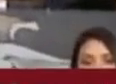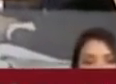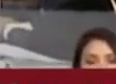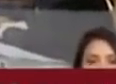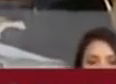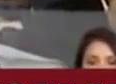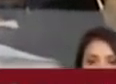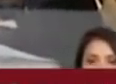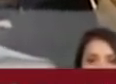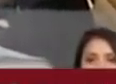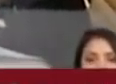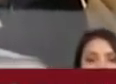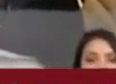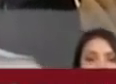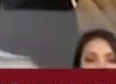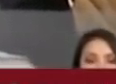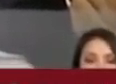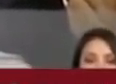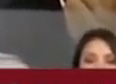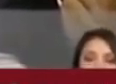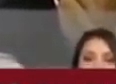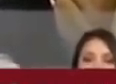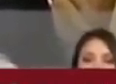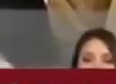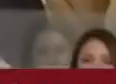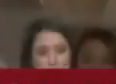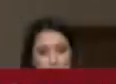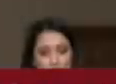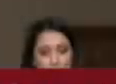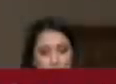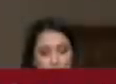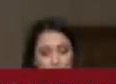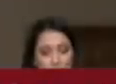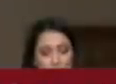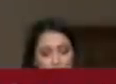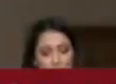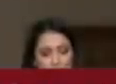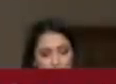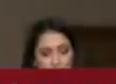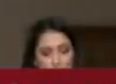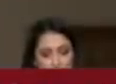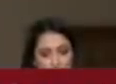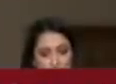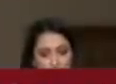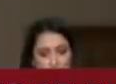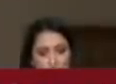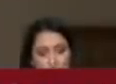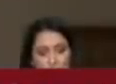a corte era covardada, não era para ter feito qualquer tipo de retaliação a